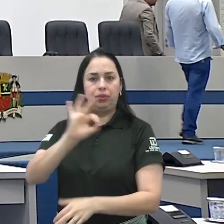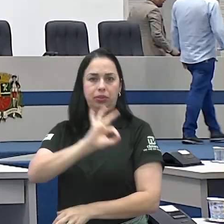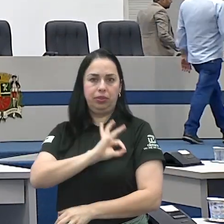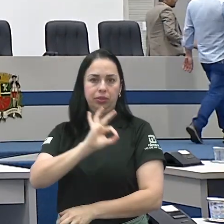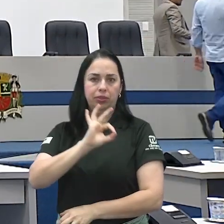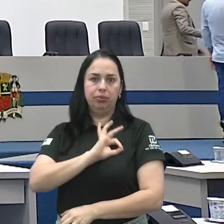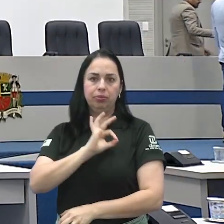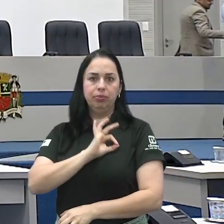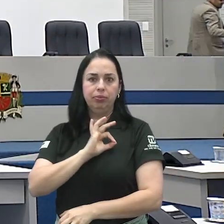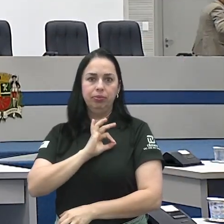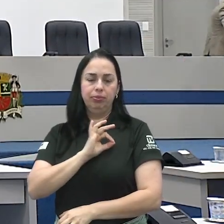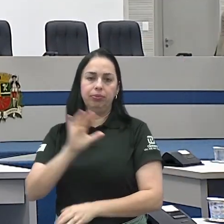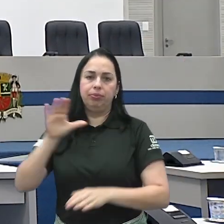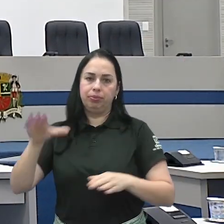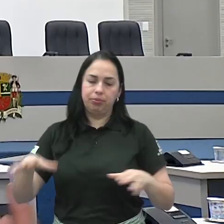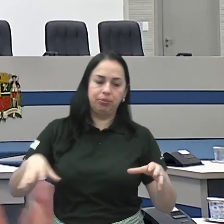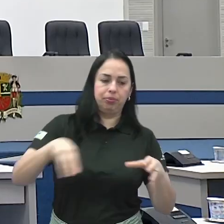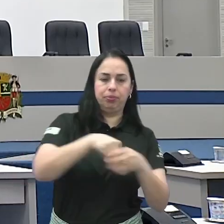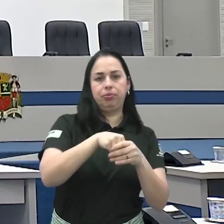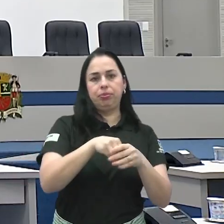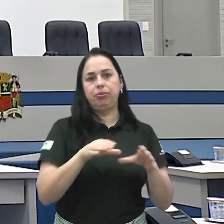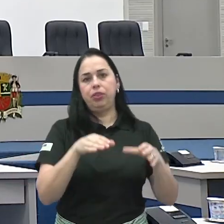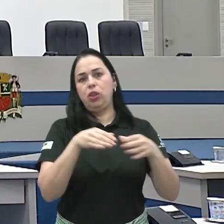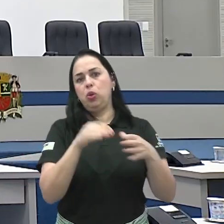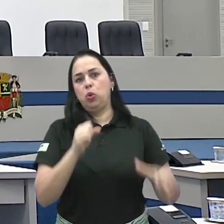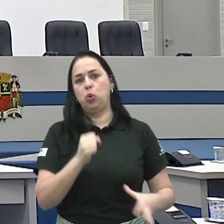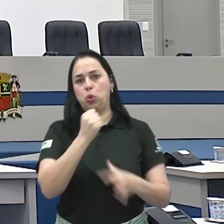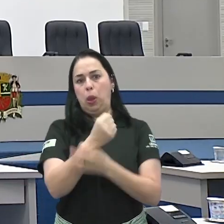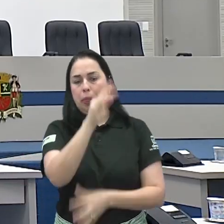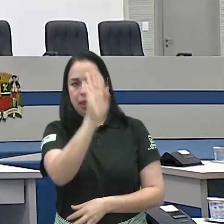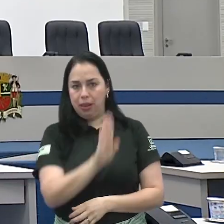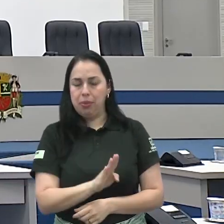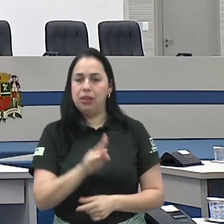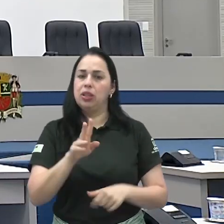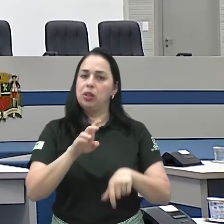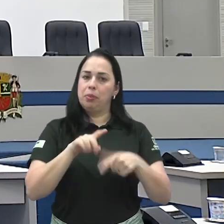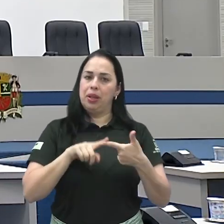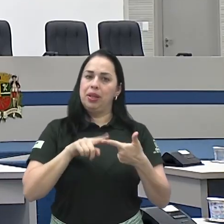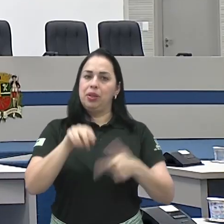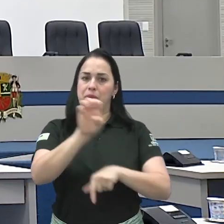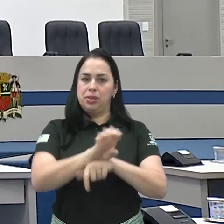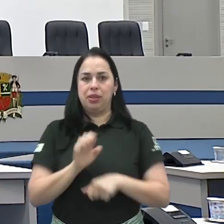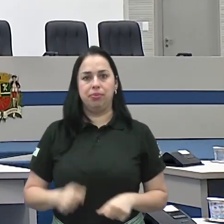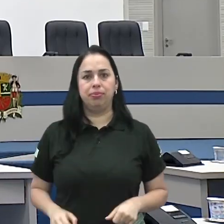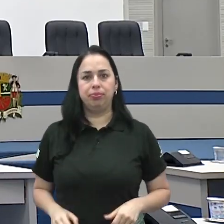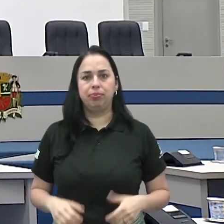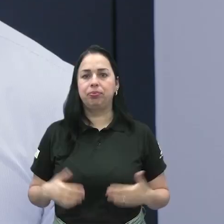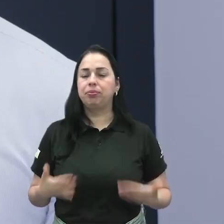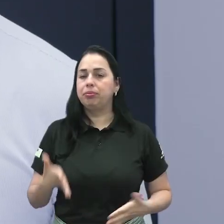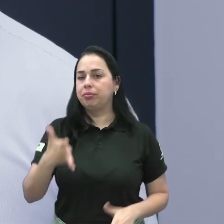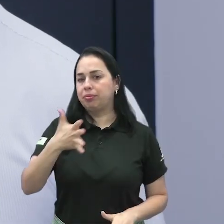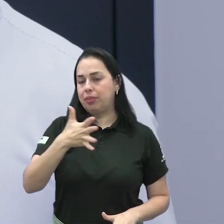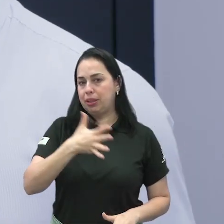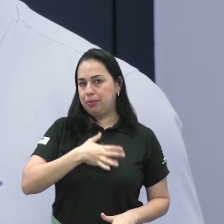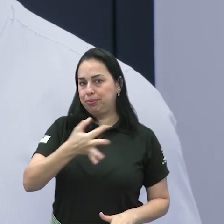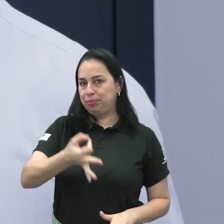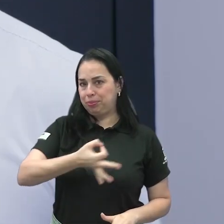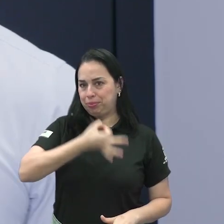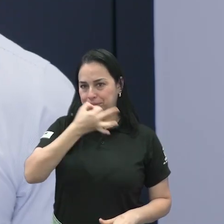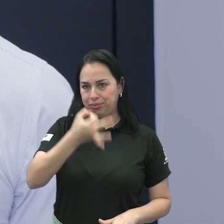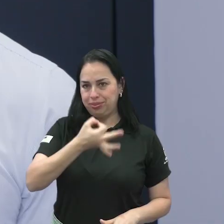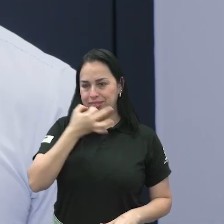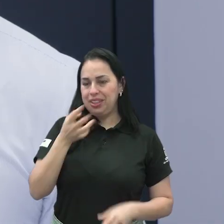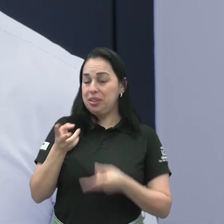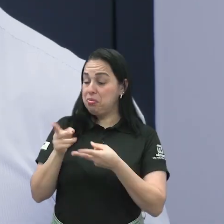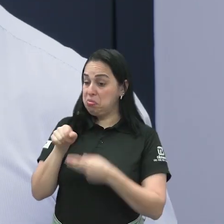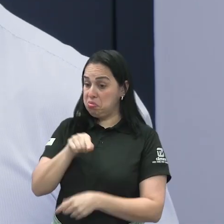Civil Municipal ela é parte das forças de segurança no nosso país e no nosso estado. Então, para nós isso é muito importante. Olha, manter